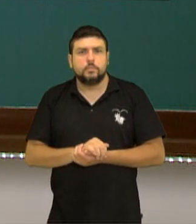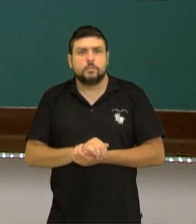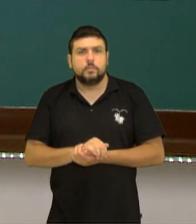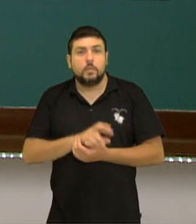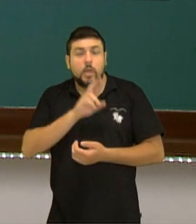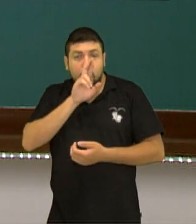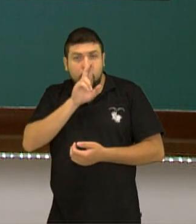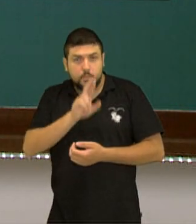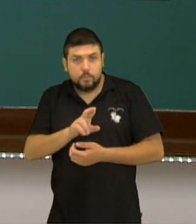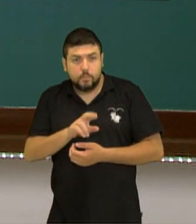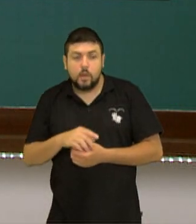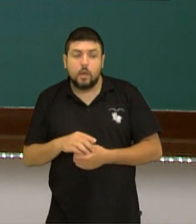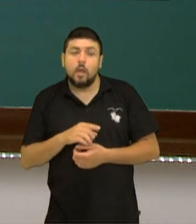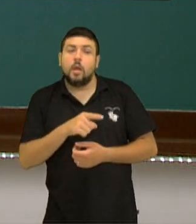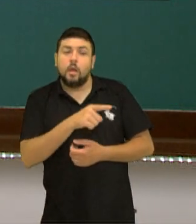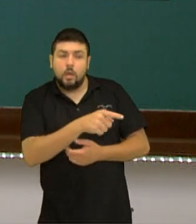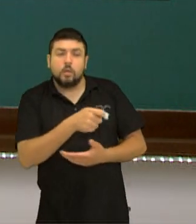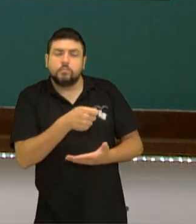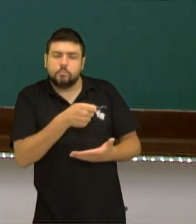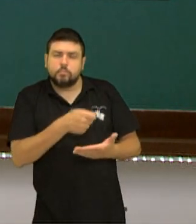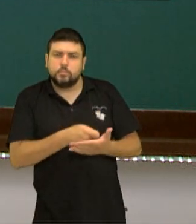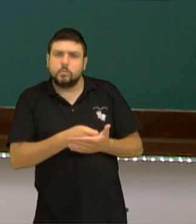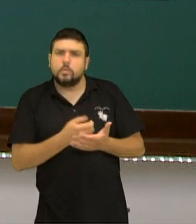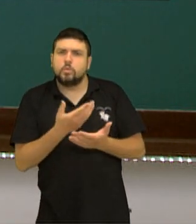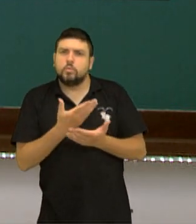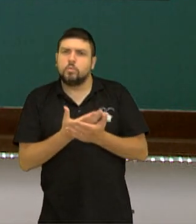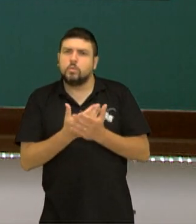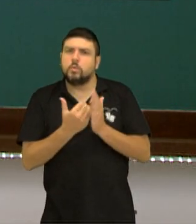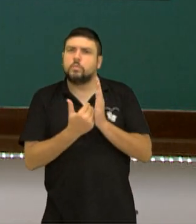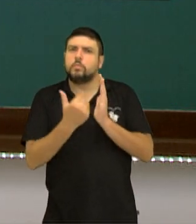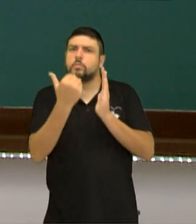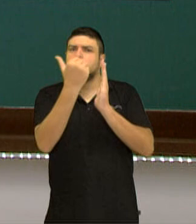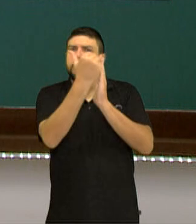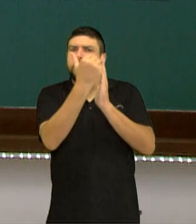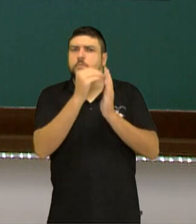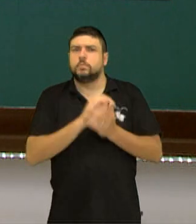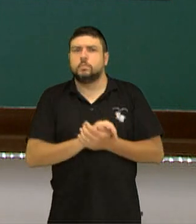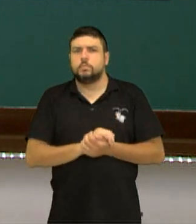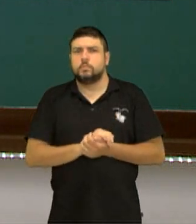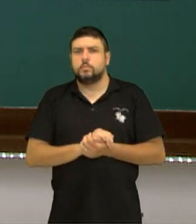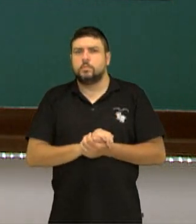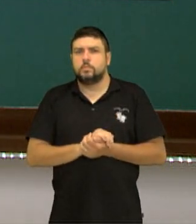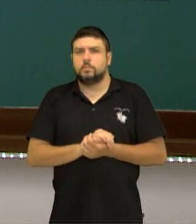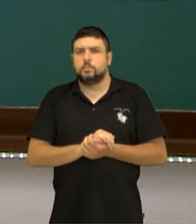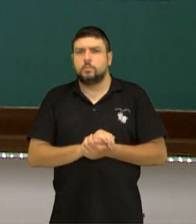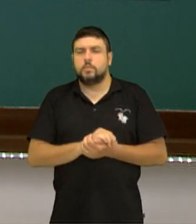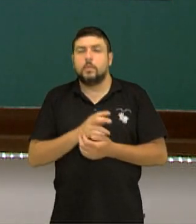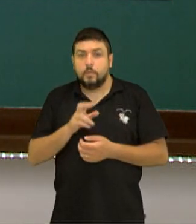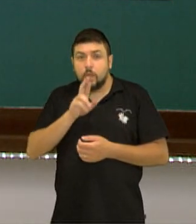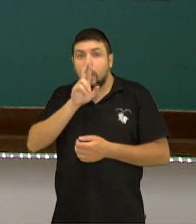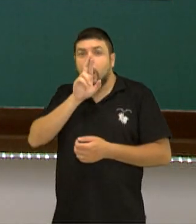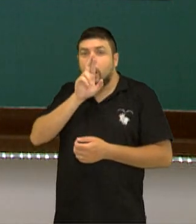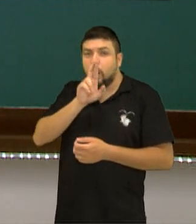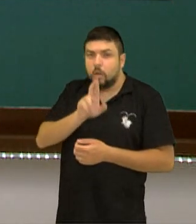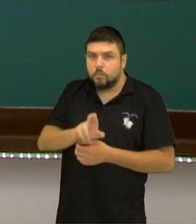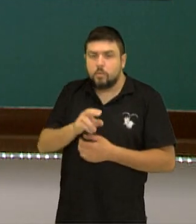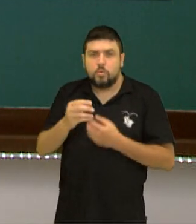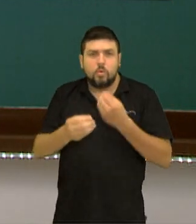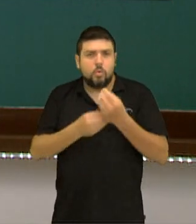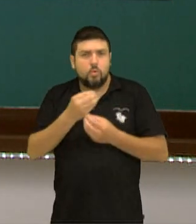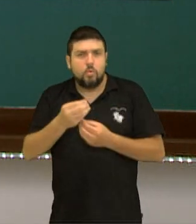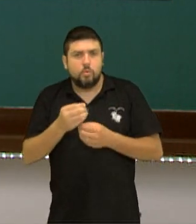estudar mais, muito mais. Na hora de você formar a resposta, o should, ele precisa ir